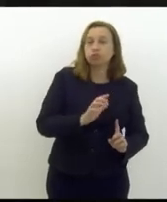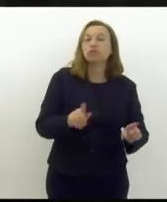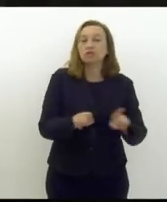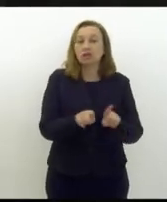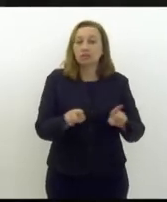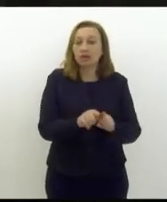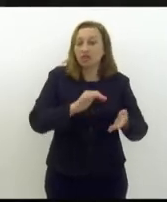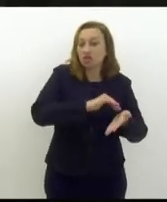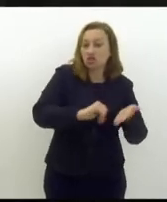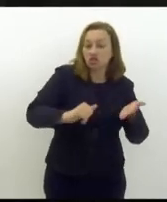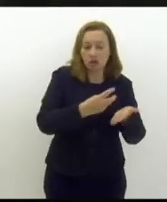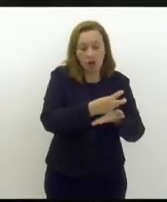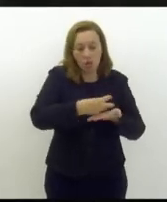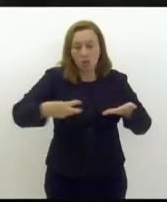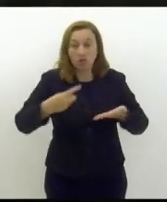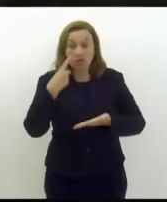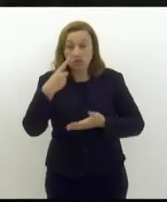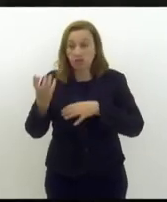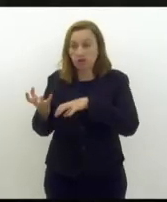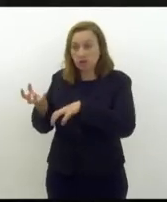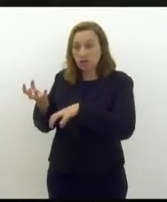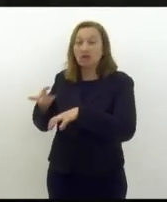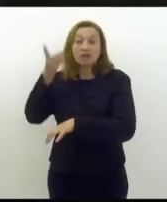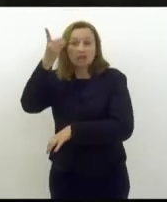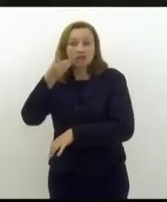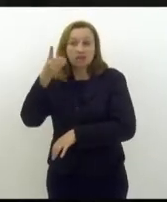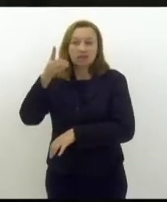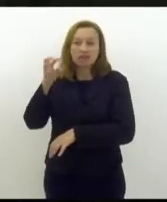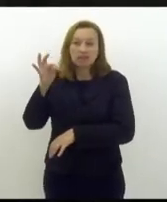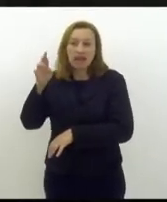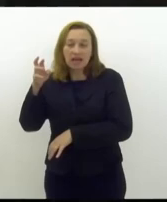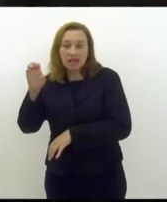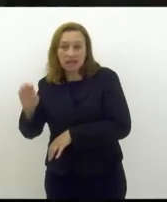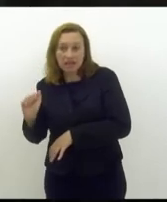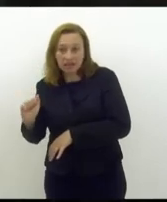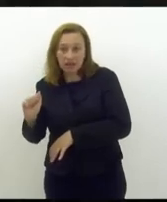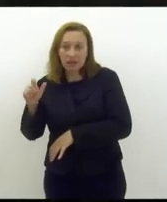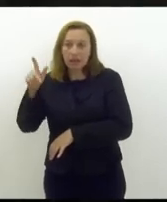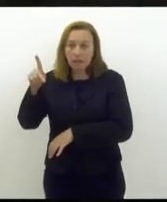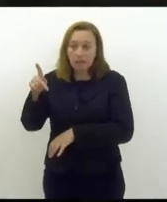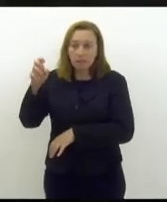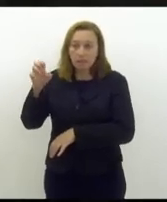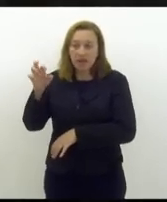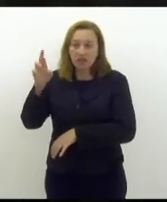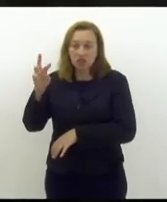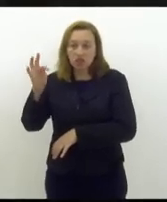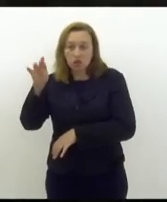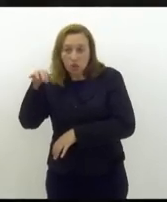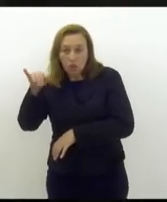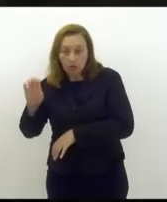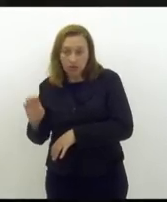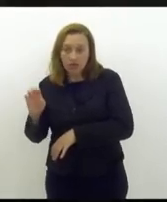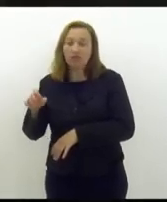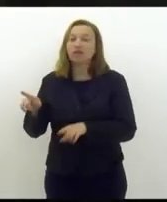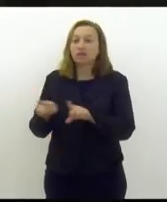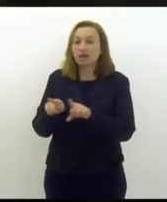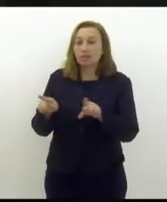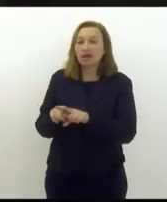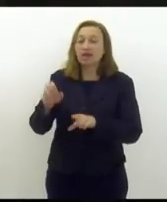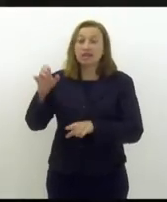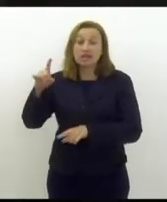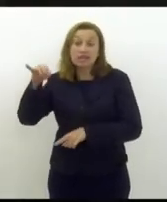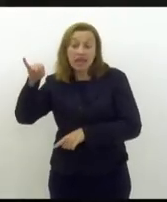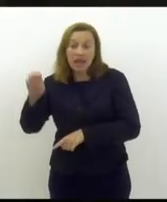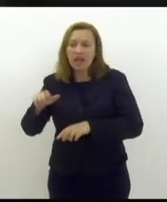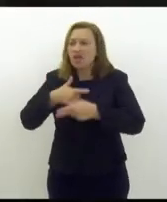tem visto no Congresso Nacional a deputada talílio Petroni a deputada Célia Chacrinha bar